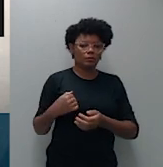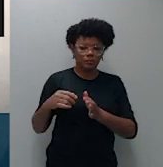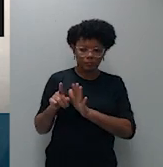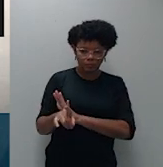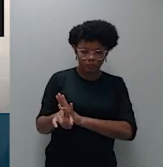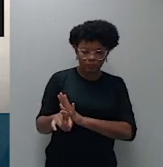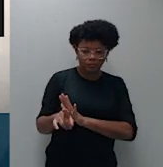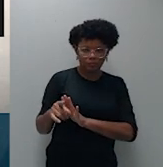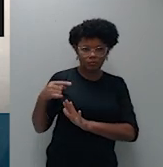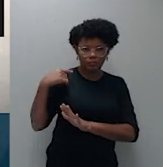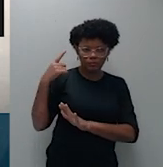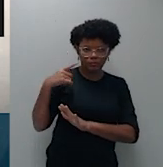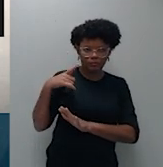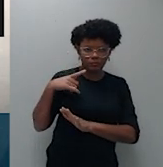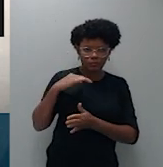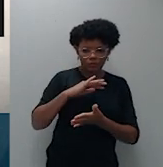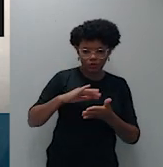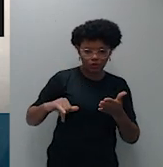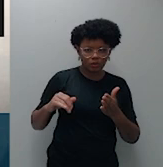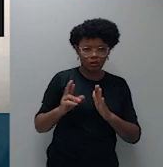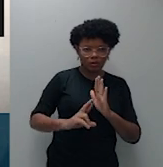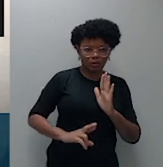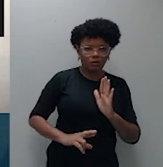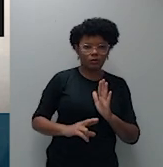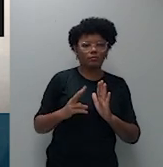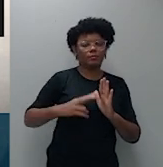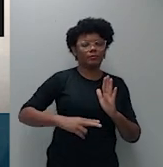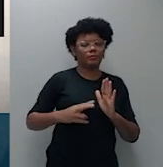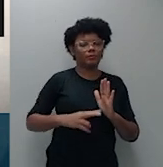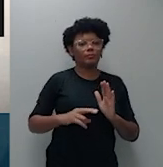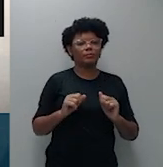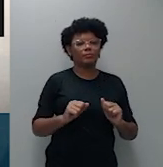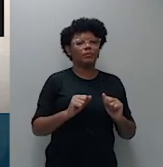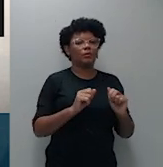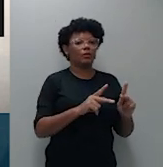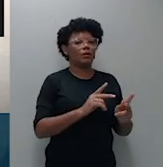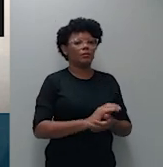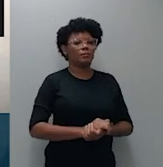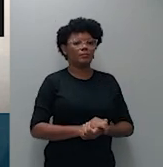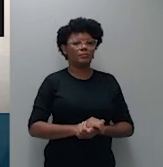consulta autoridade folgado a leitura do relatório